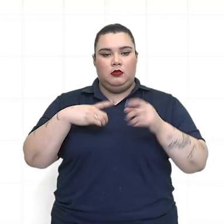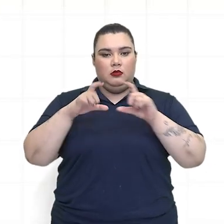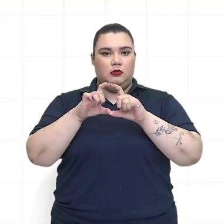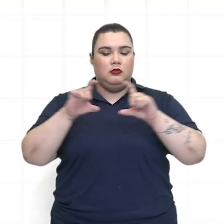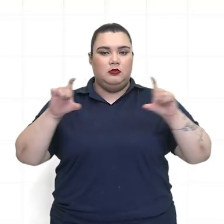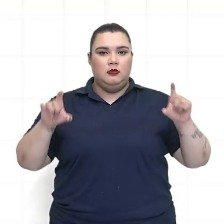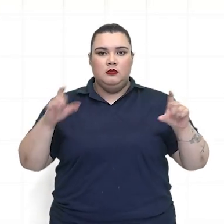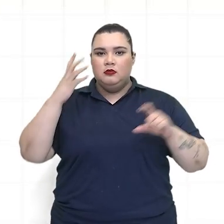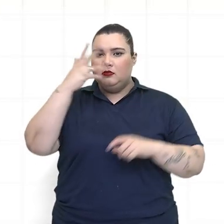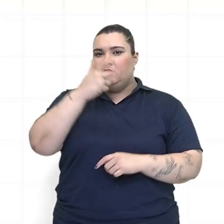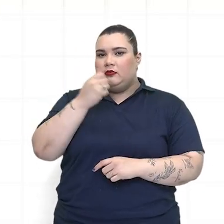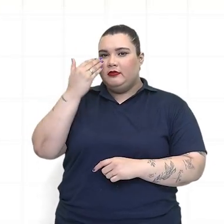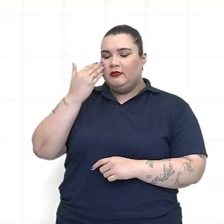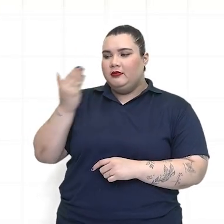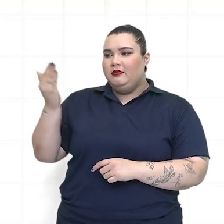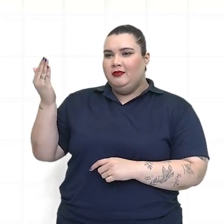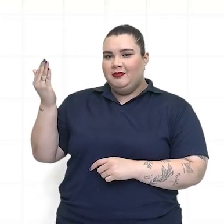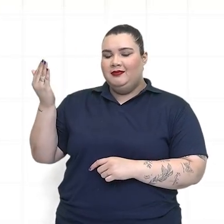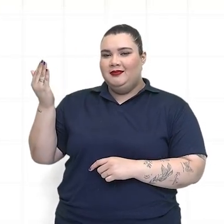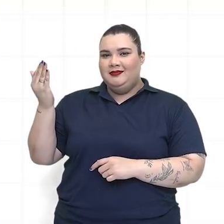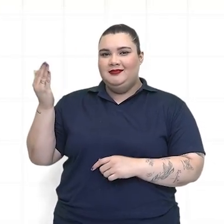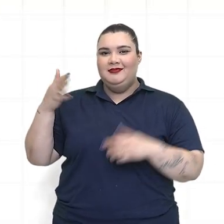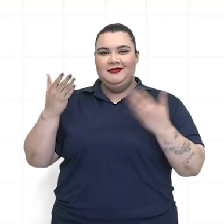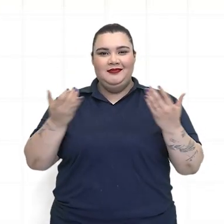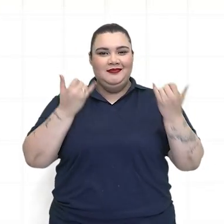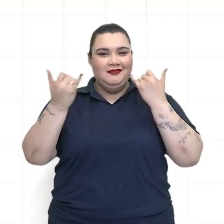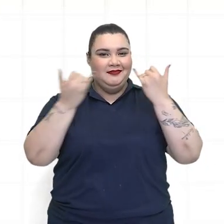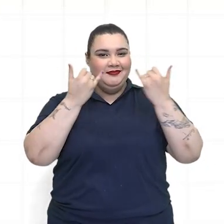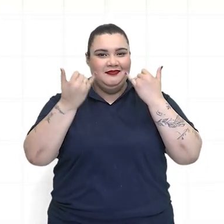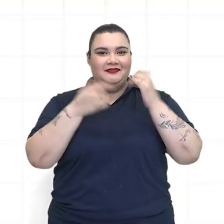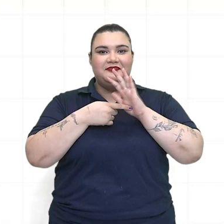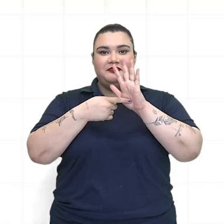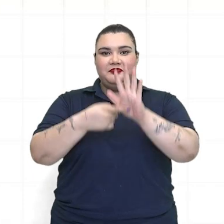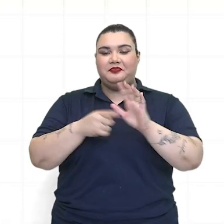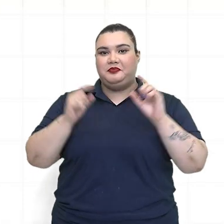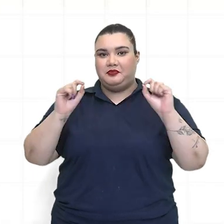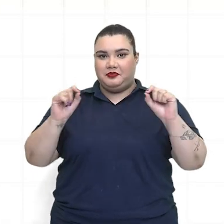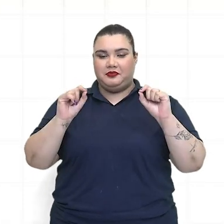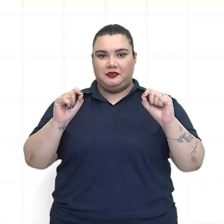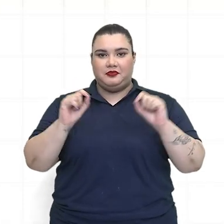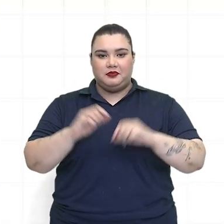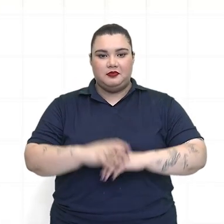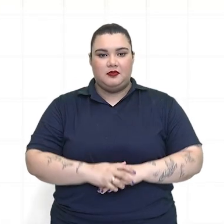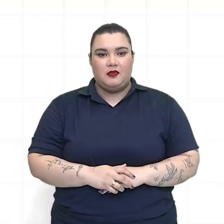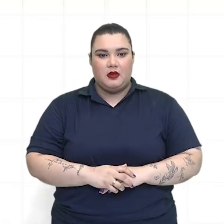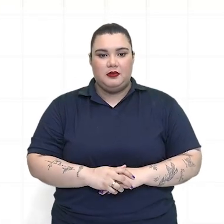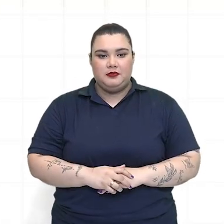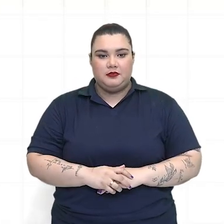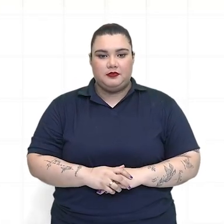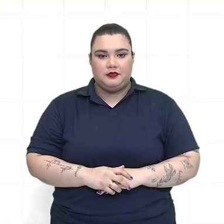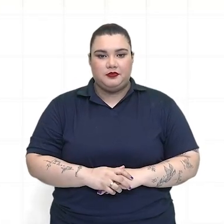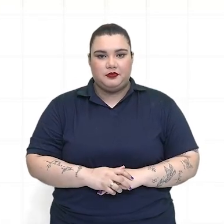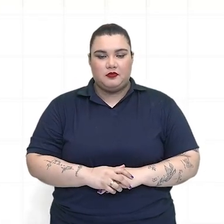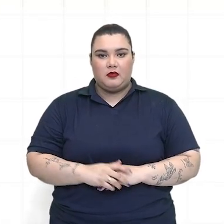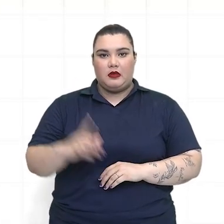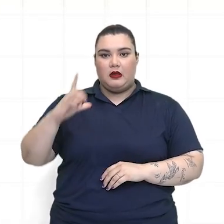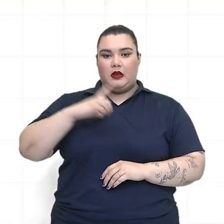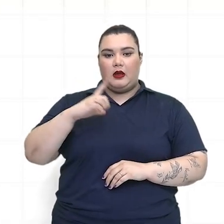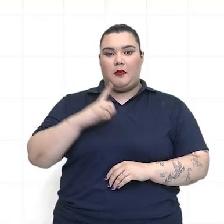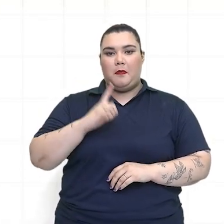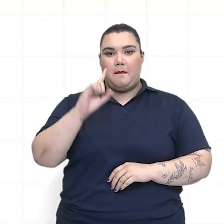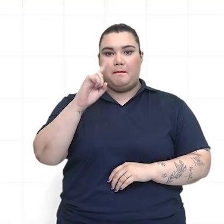retângulo bonitinho. E segundo as informações da questão, o que que ele diz aqui? Que